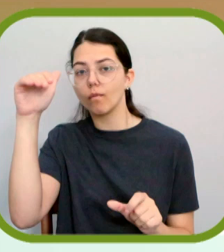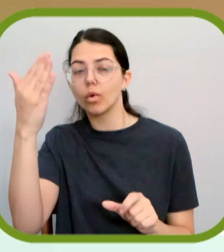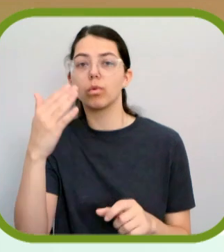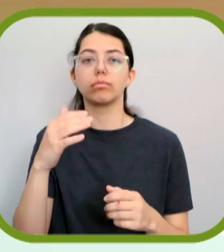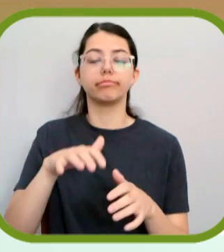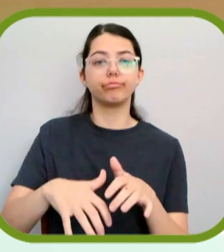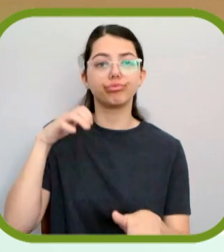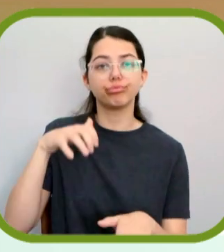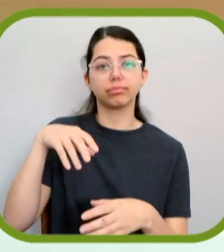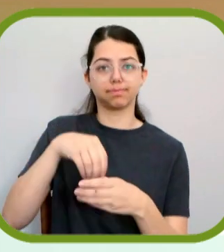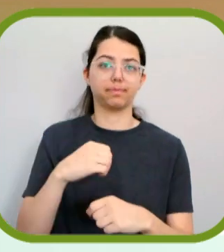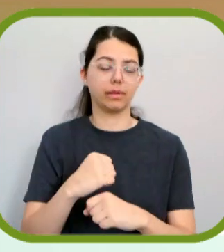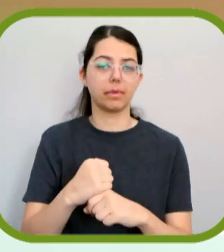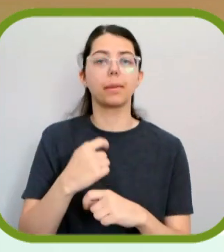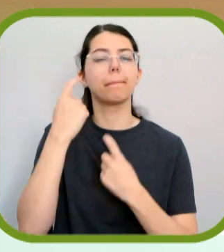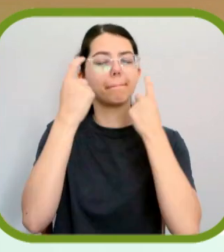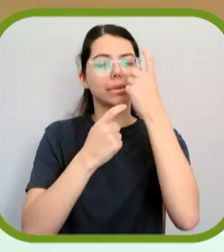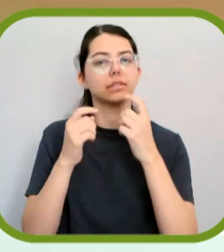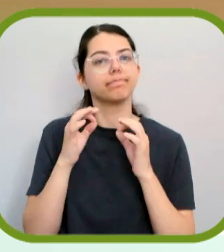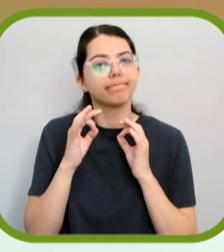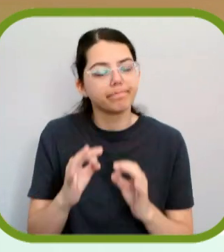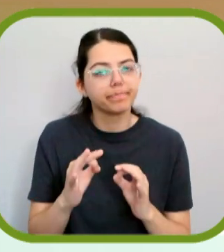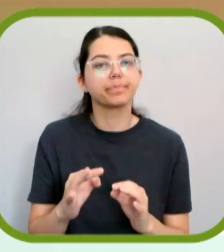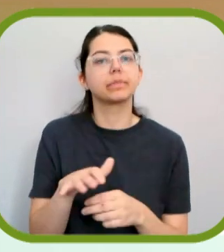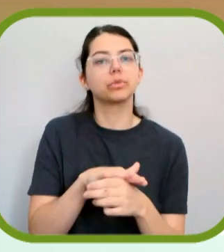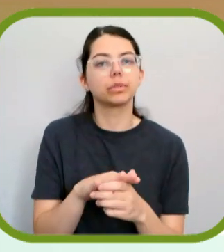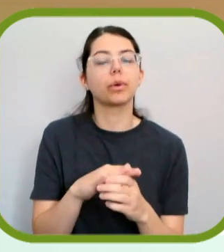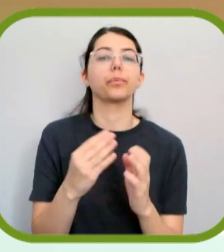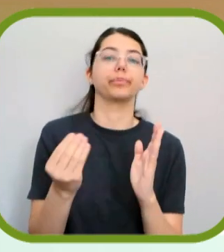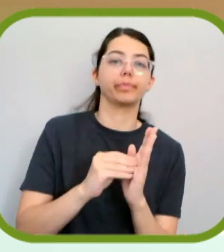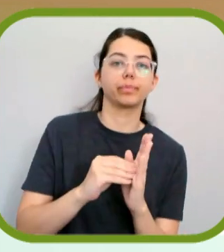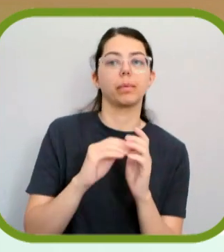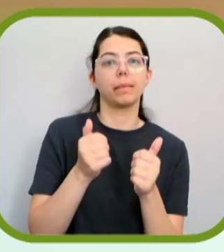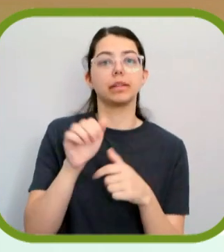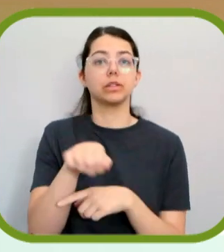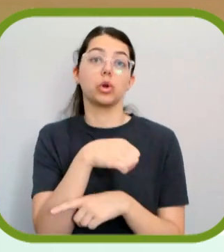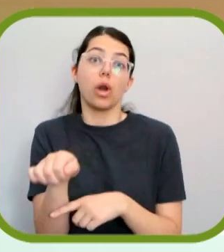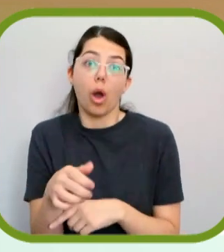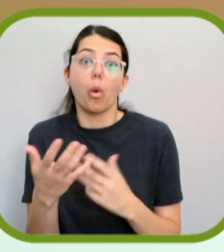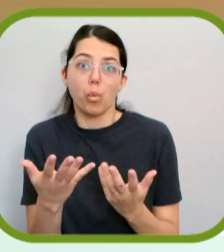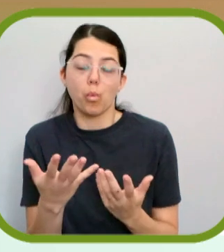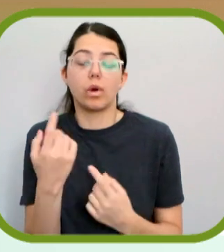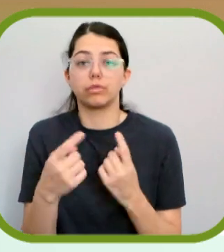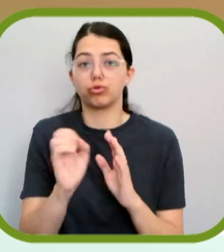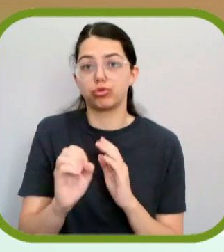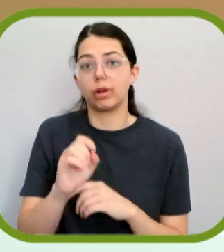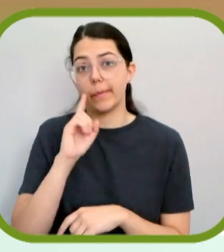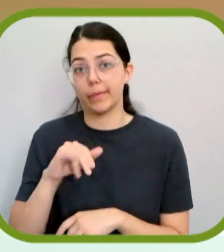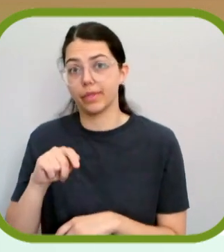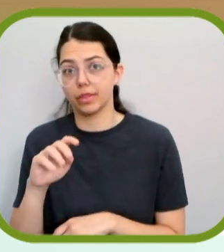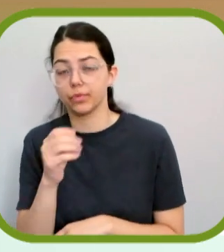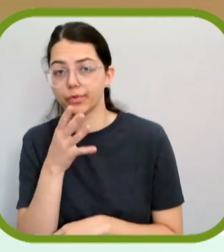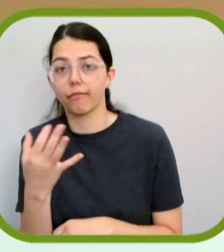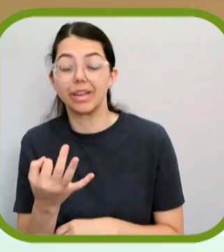quem estará futuramente no Parlamento tem que pensar seriamente na forma como este tipo de situações está enquadrada ou não está enquadrada, como a Inês também